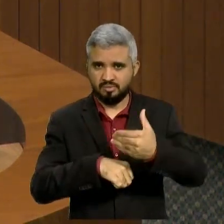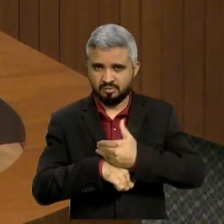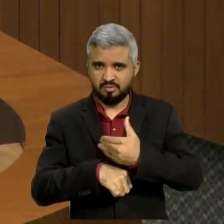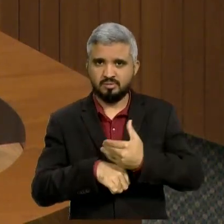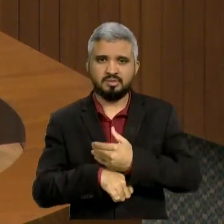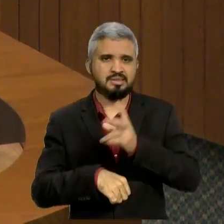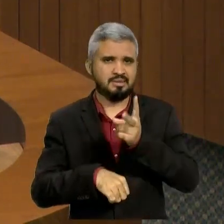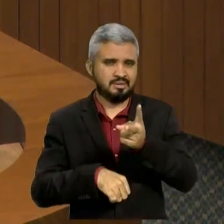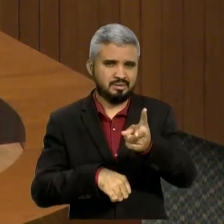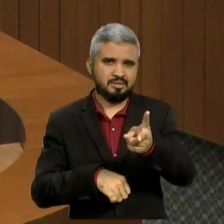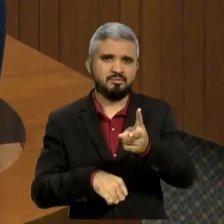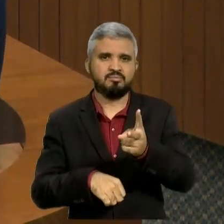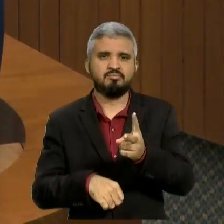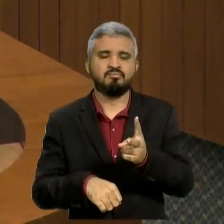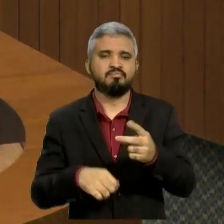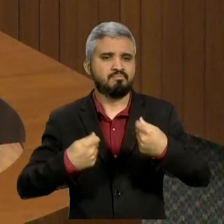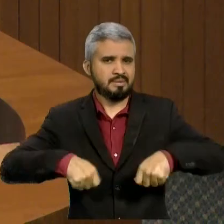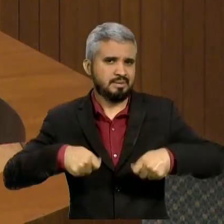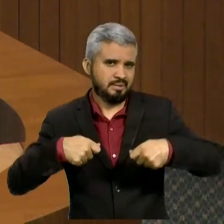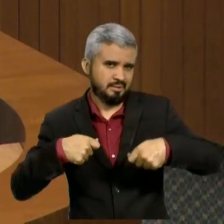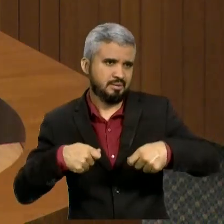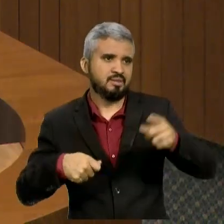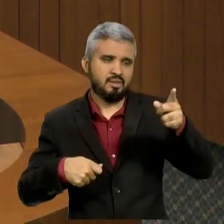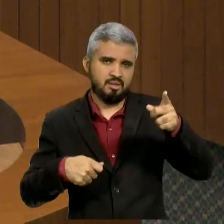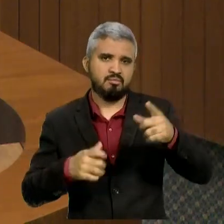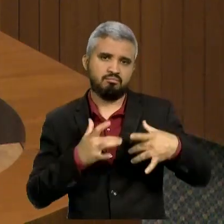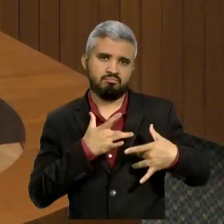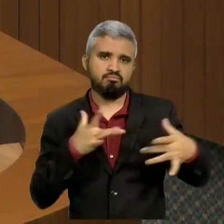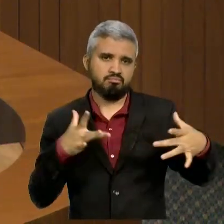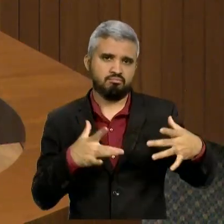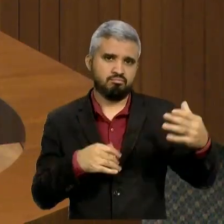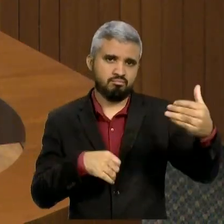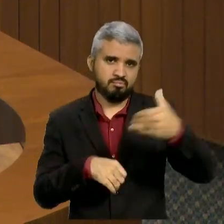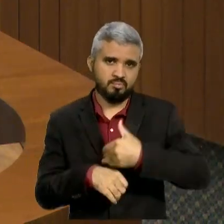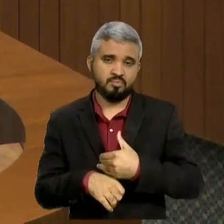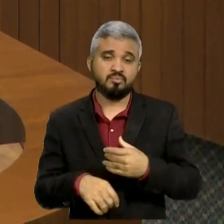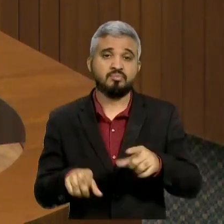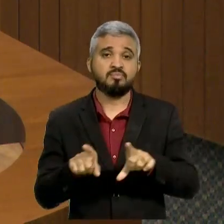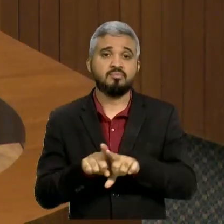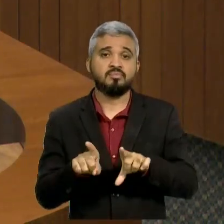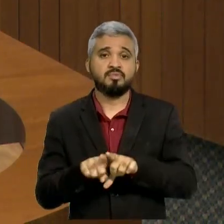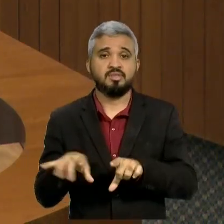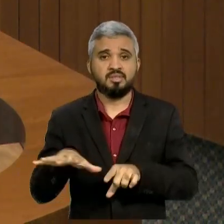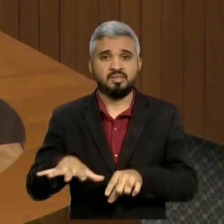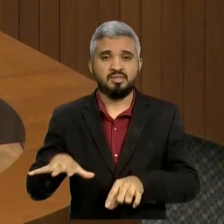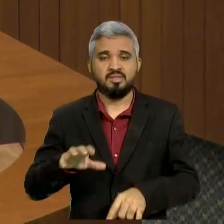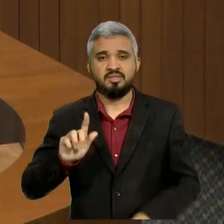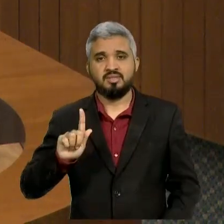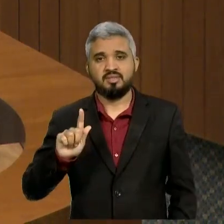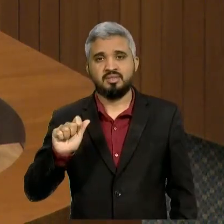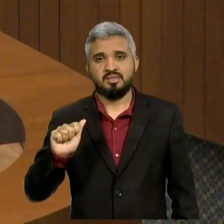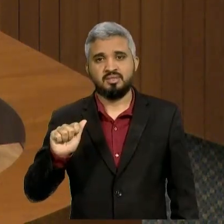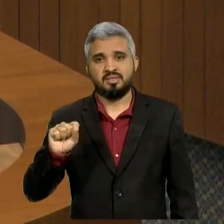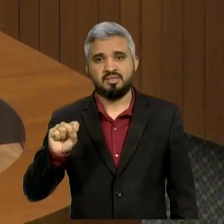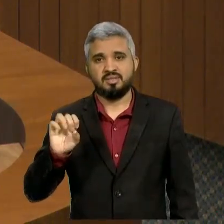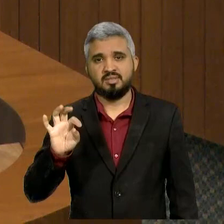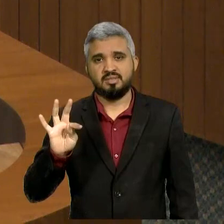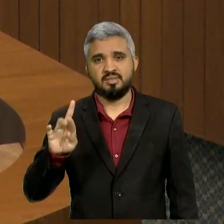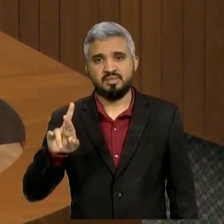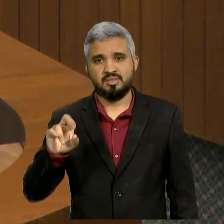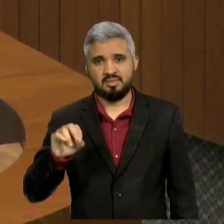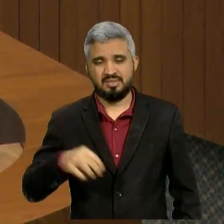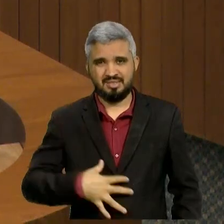precisa ao gastro o Dr Dr Alberto Nélio meu amigo irmão também tem